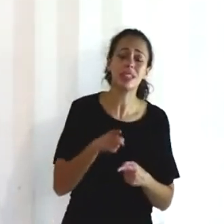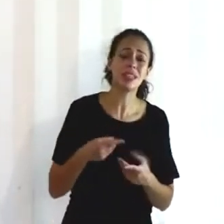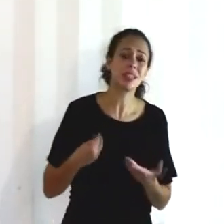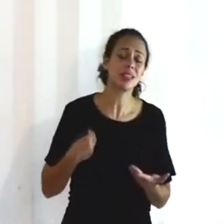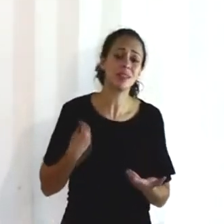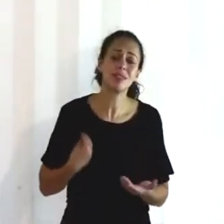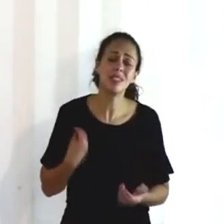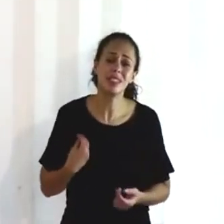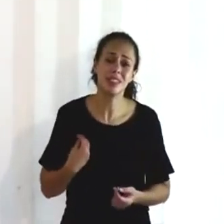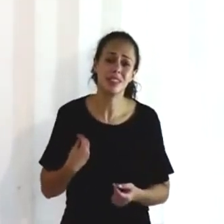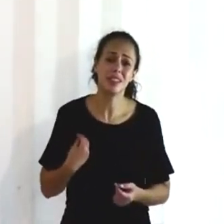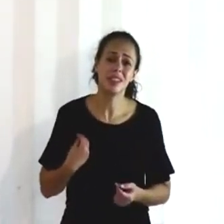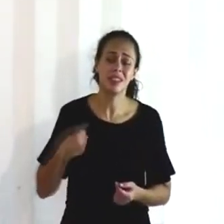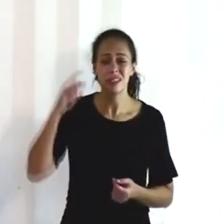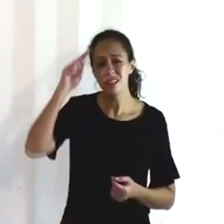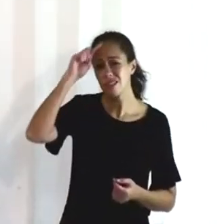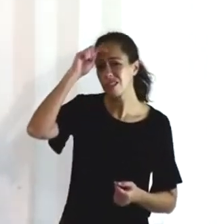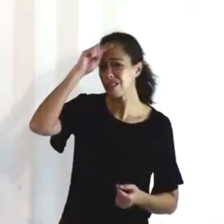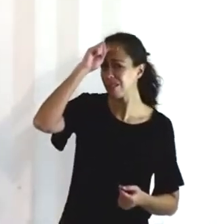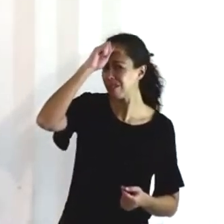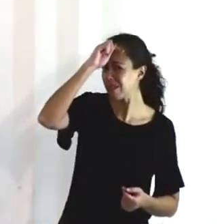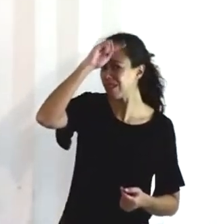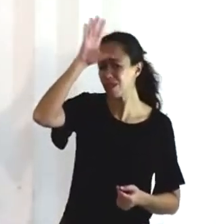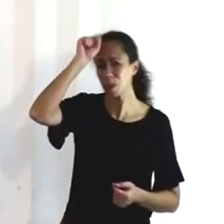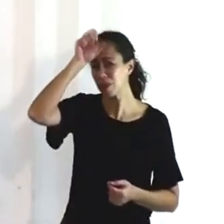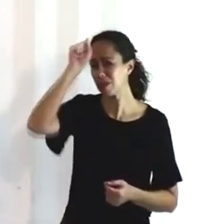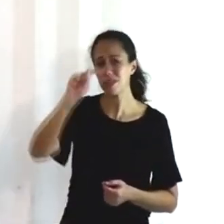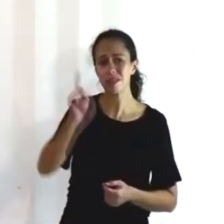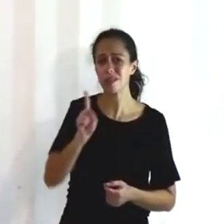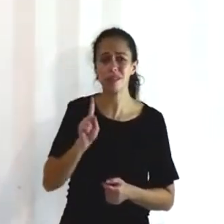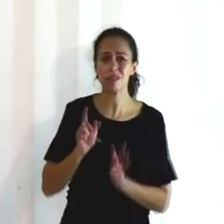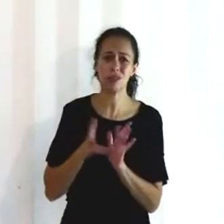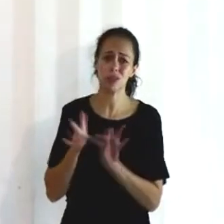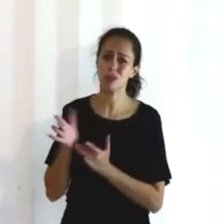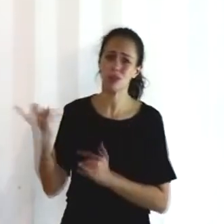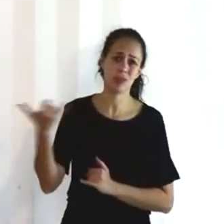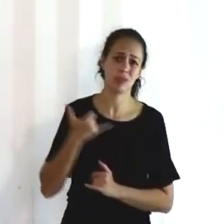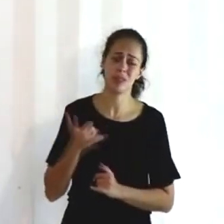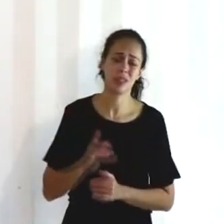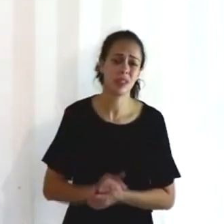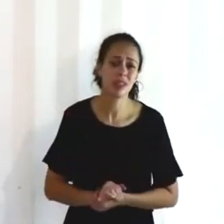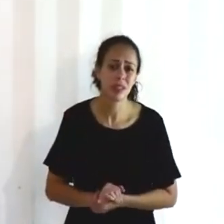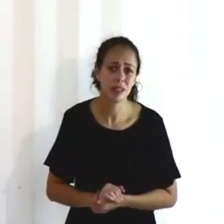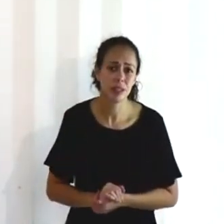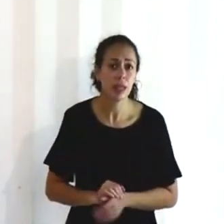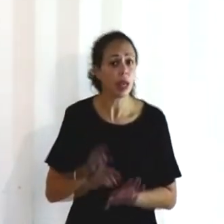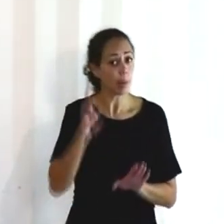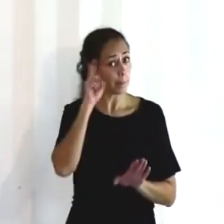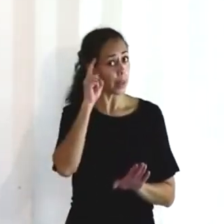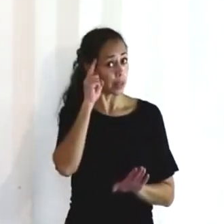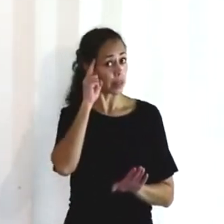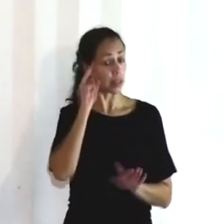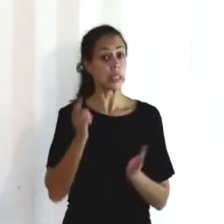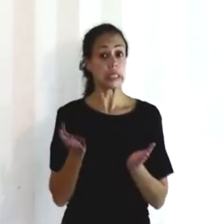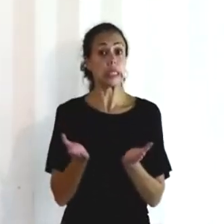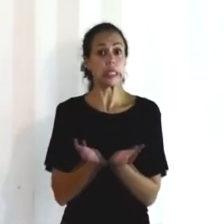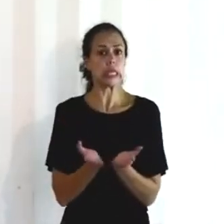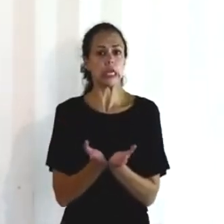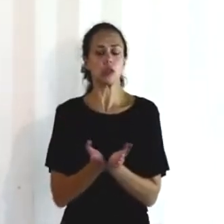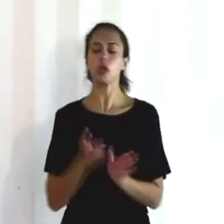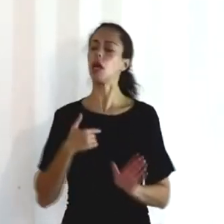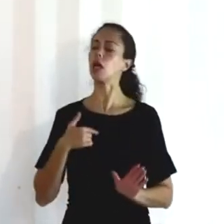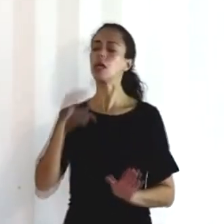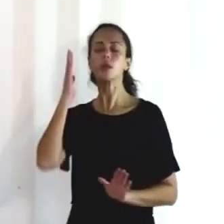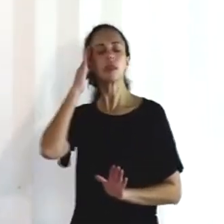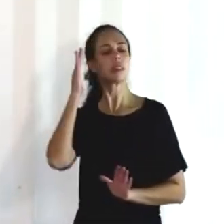Mestre na prática da vida. Alguns acham que ser cristão é fazer tudo certo, Mas quem acertou a